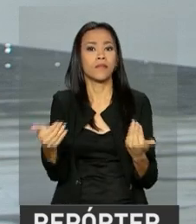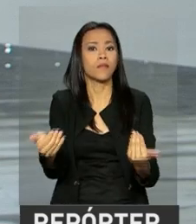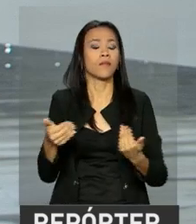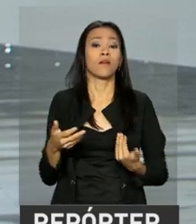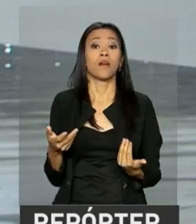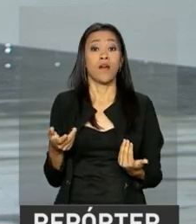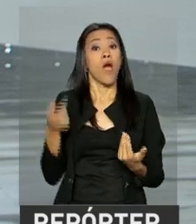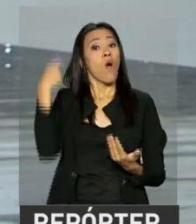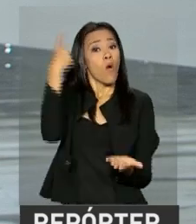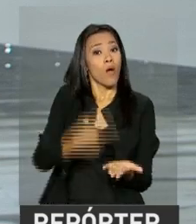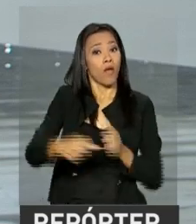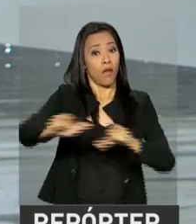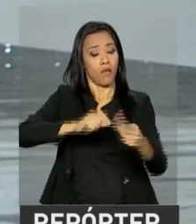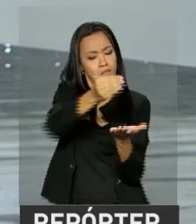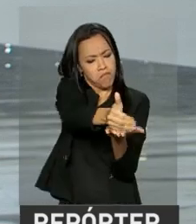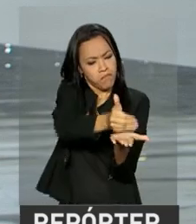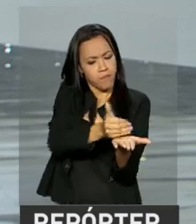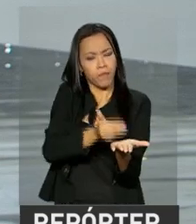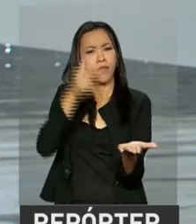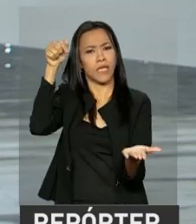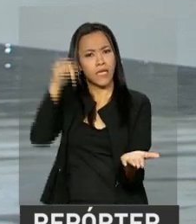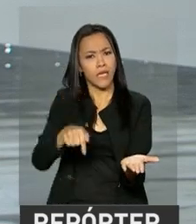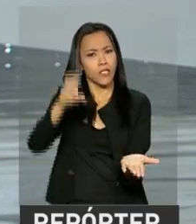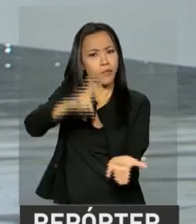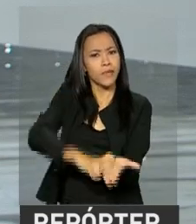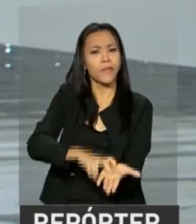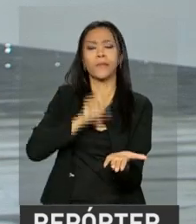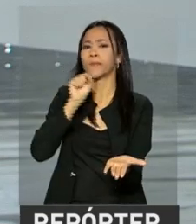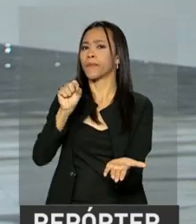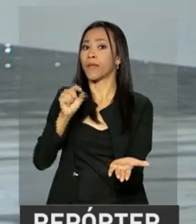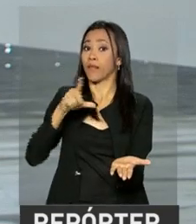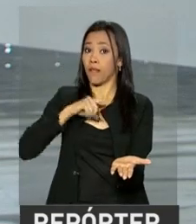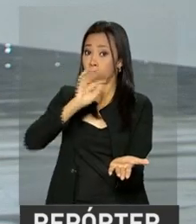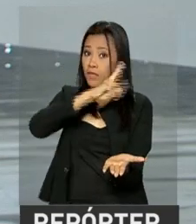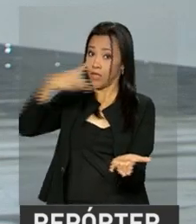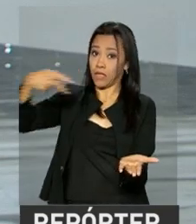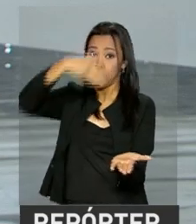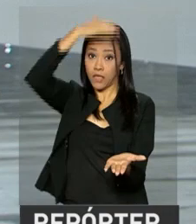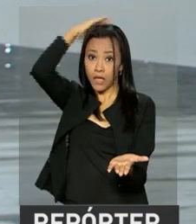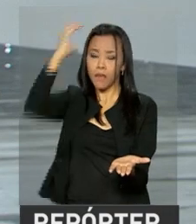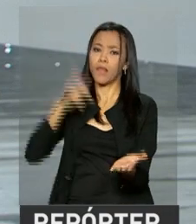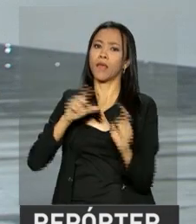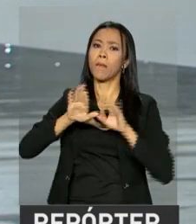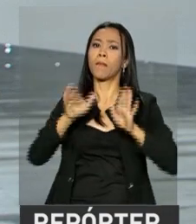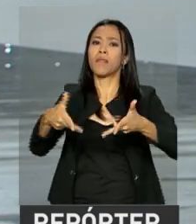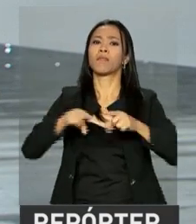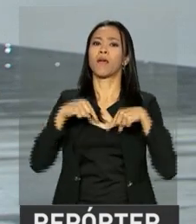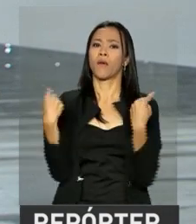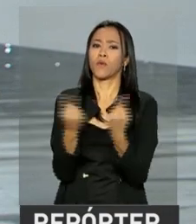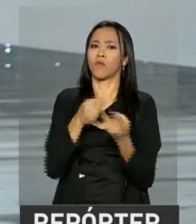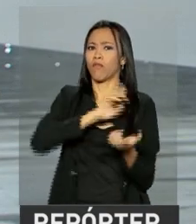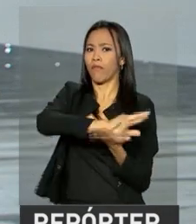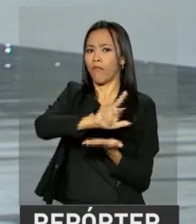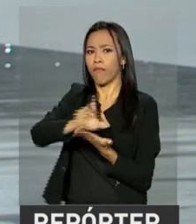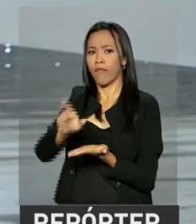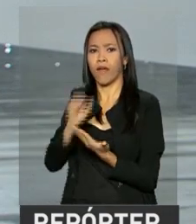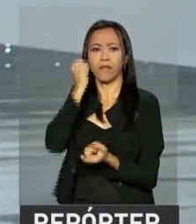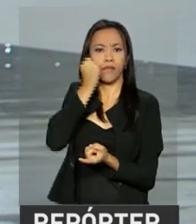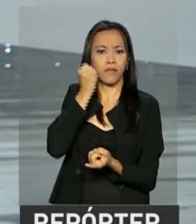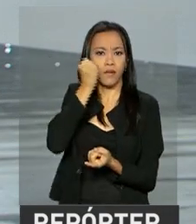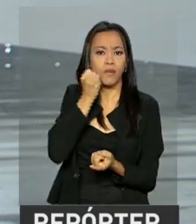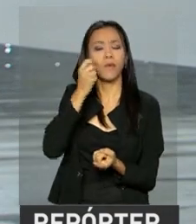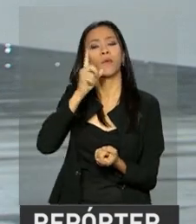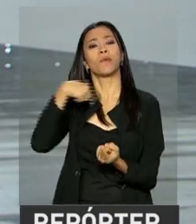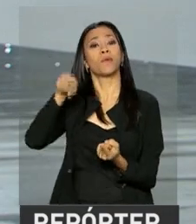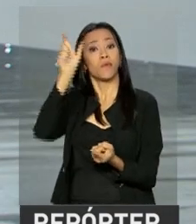segundo a agenda do presidente é que durante toda a manhã temer participe de reuniões com vários senadores dentre